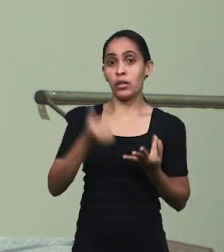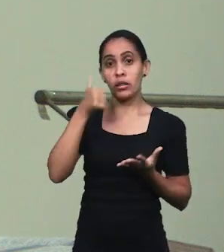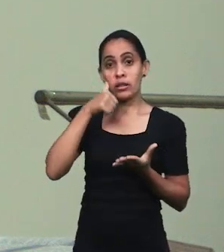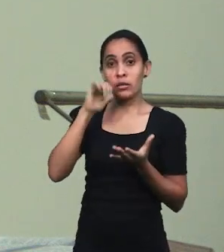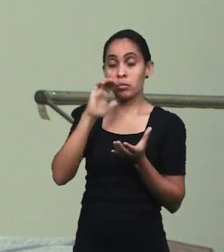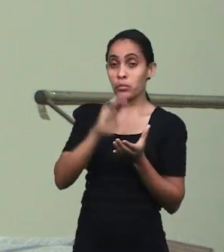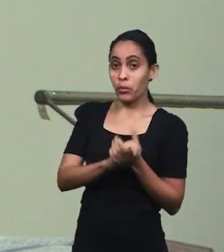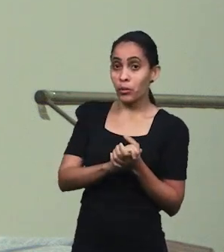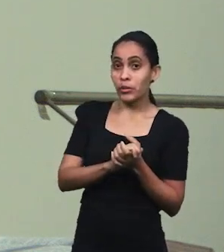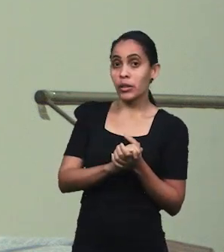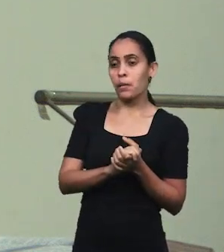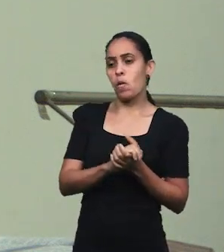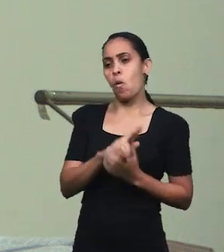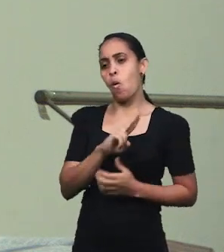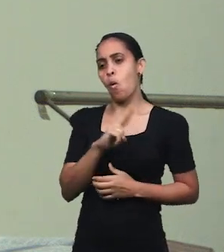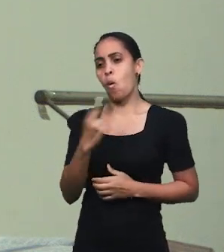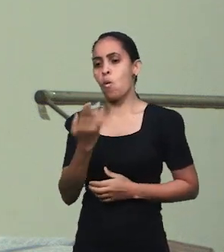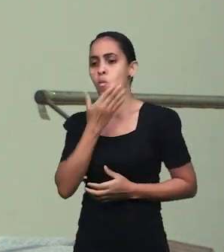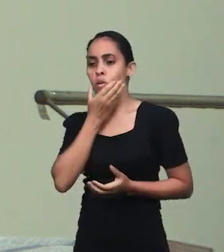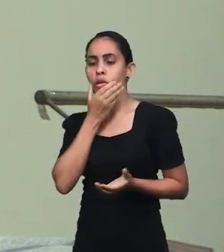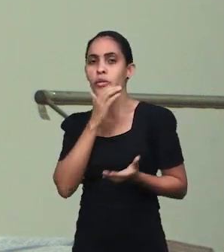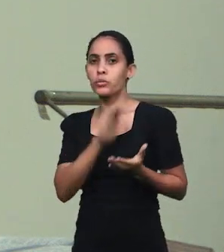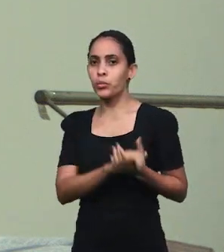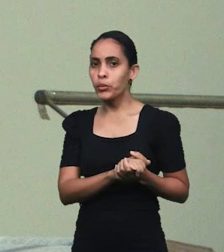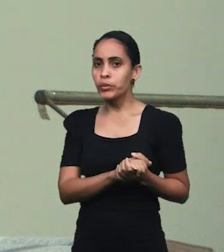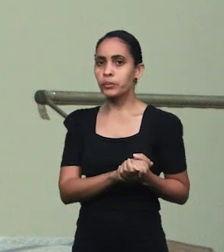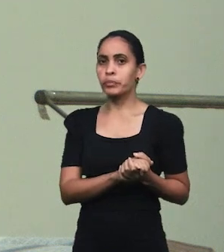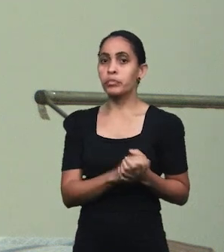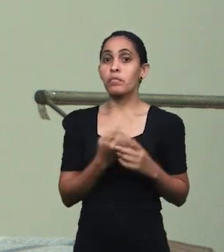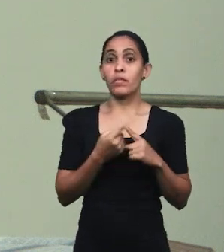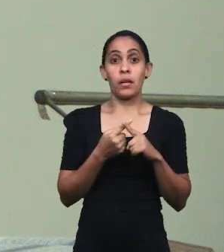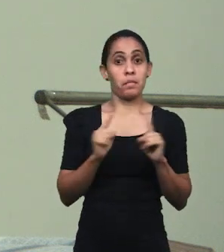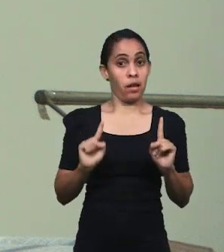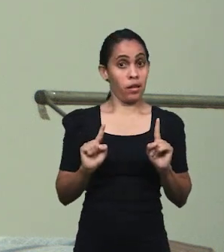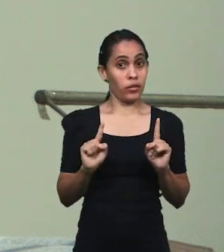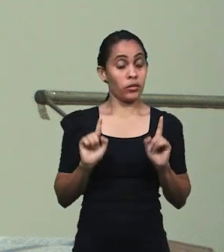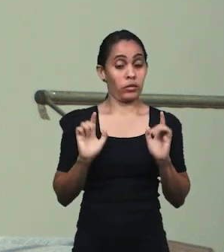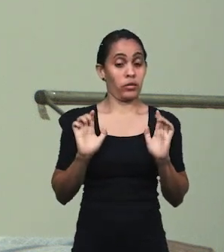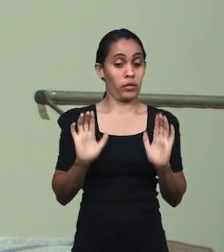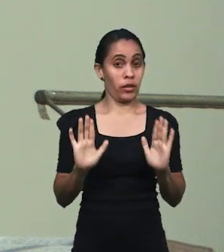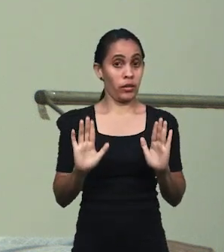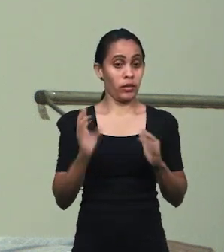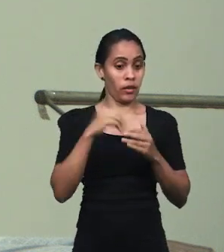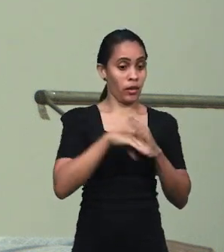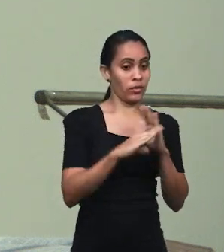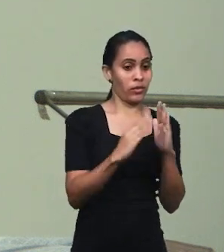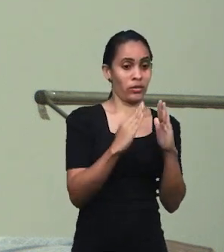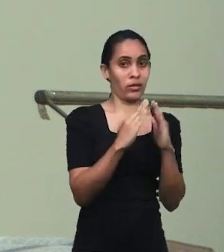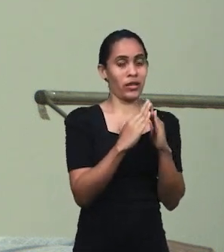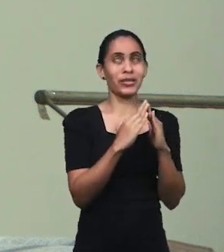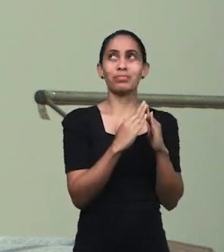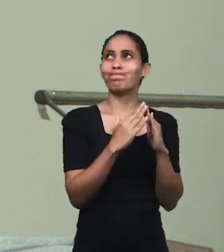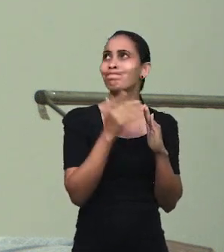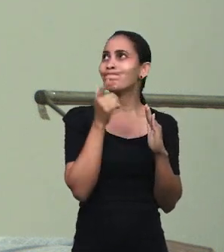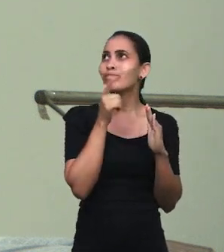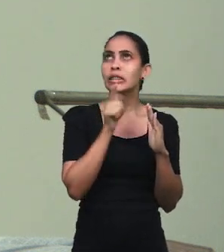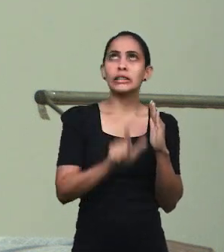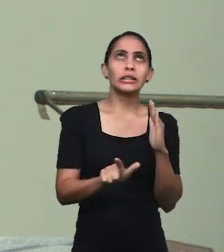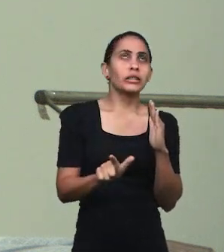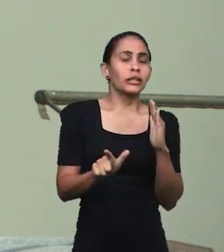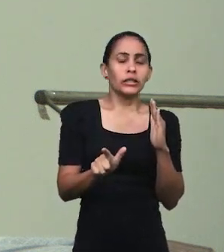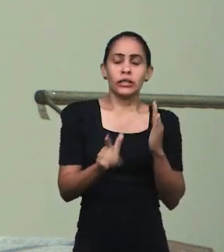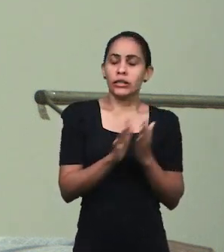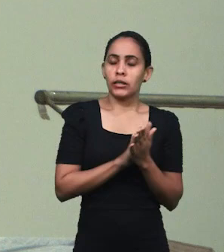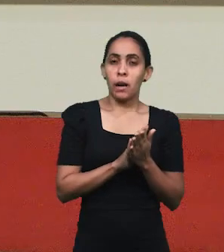lar, a esposa, o marido. Mas ele entendeu o seguinte: essa batalha dentro de casa eu não tenho como